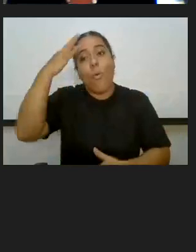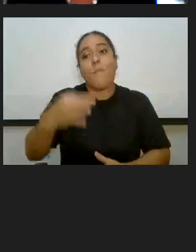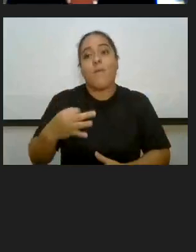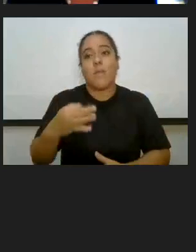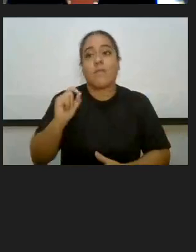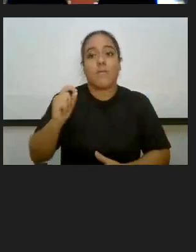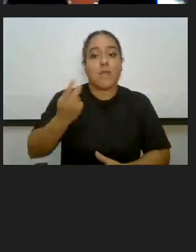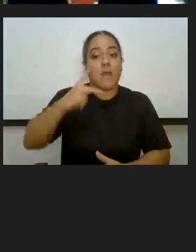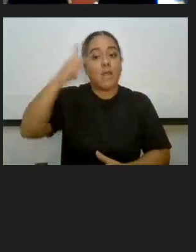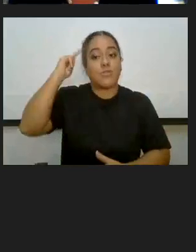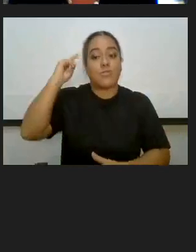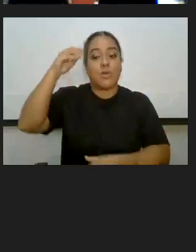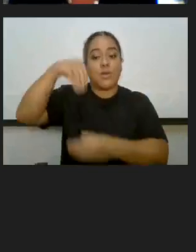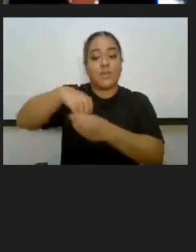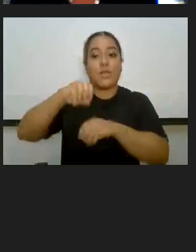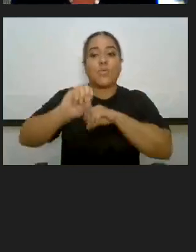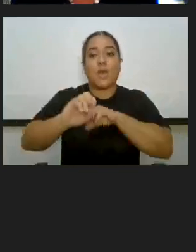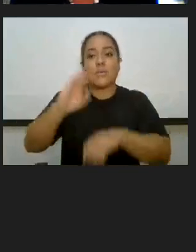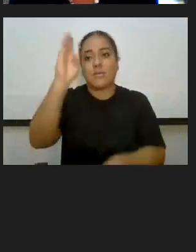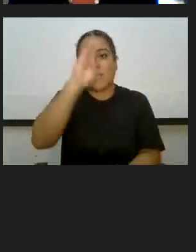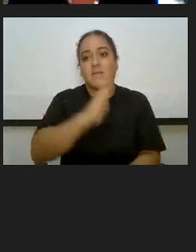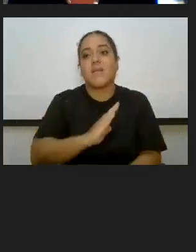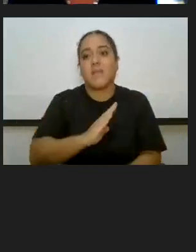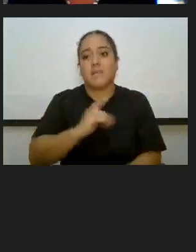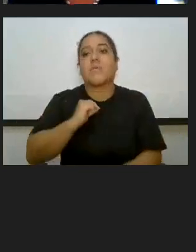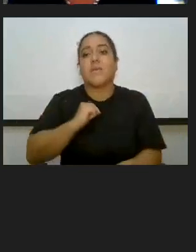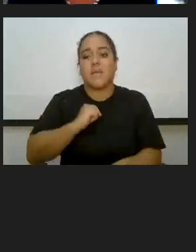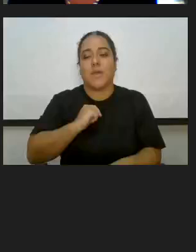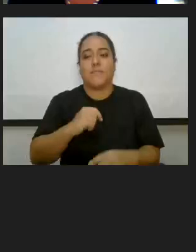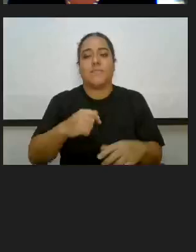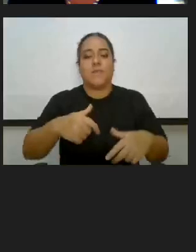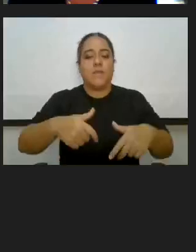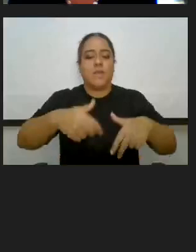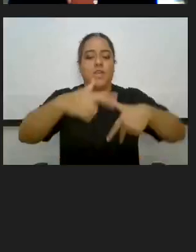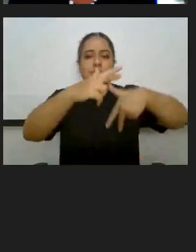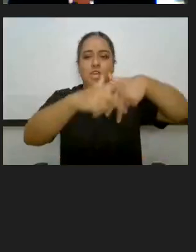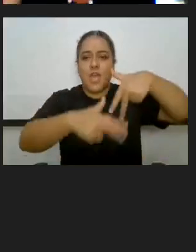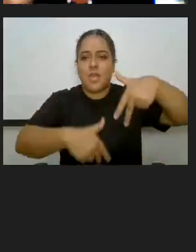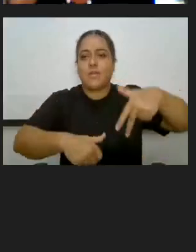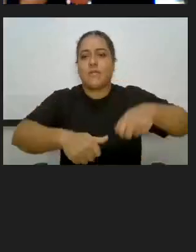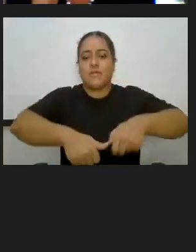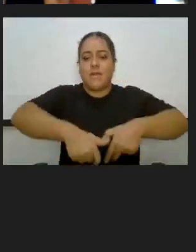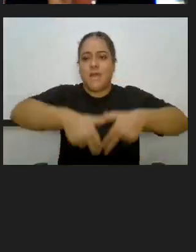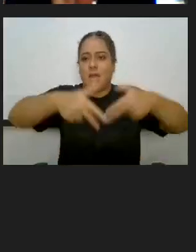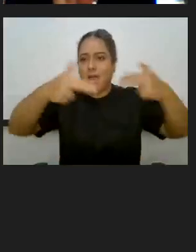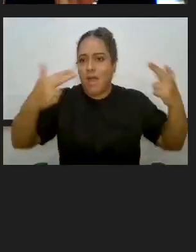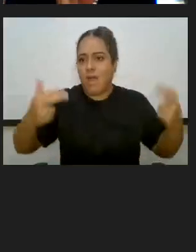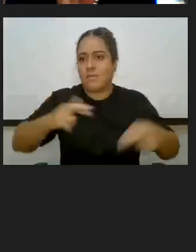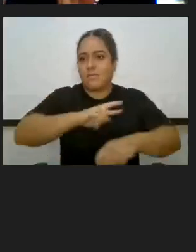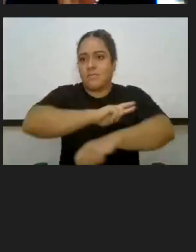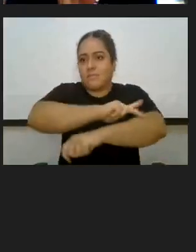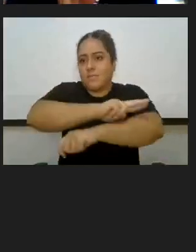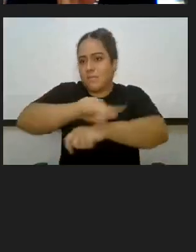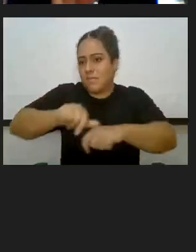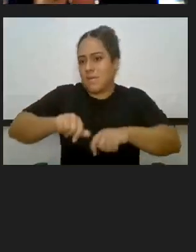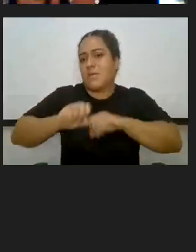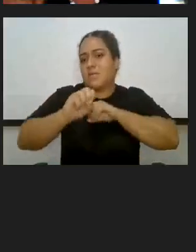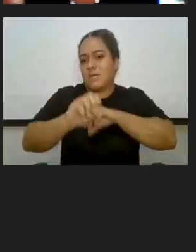A questão de gênero, raça, classe social e deficiência. Então, a gente não está